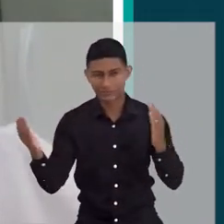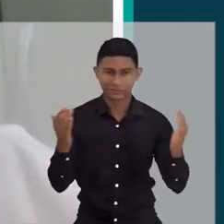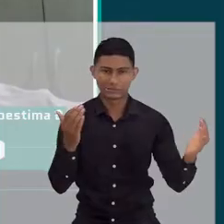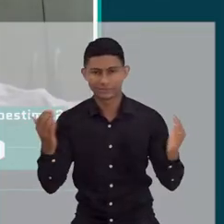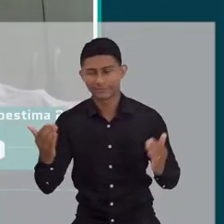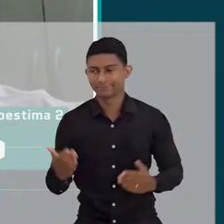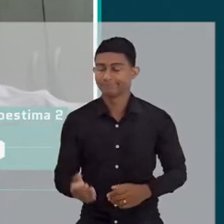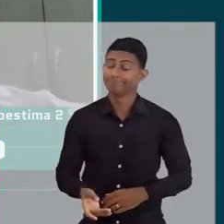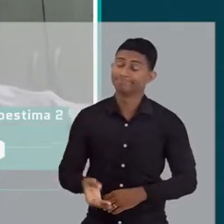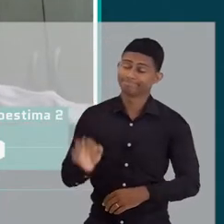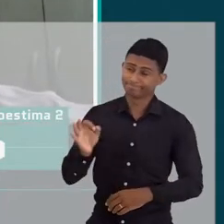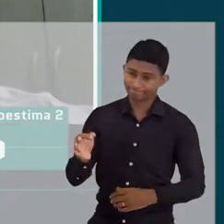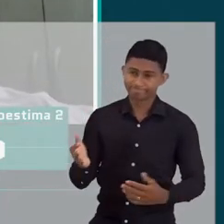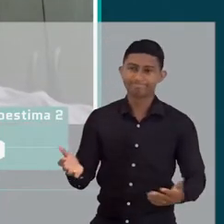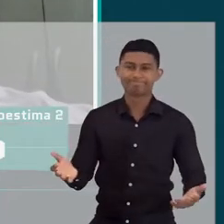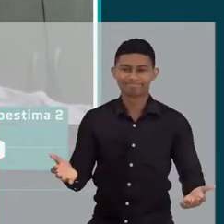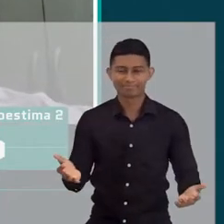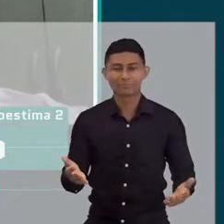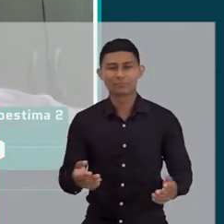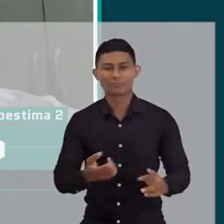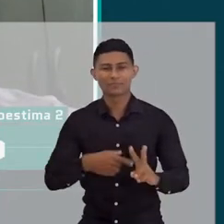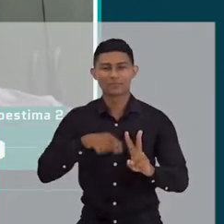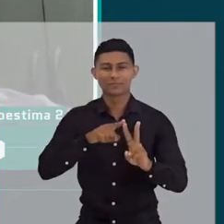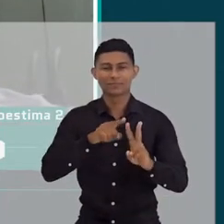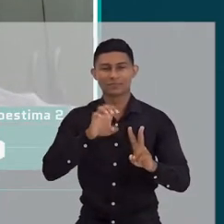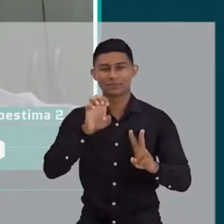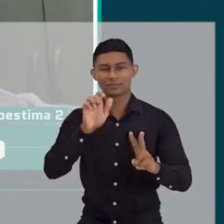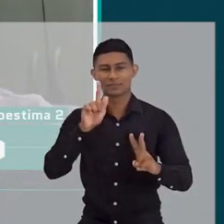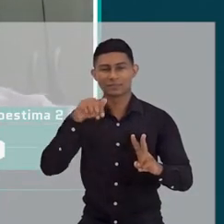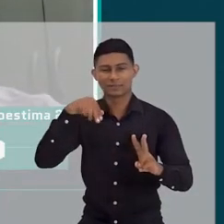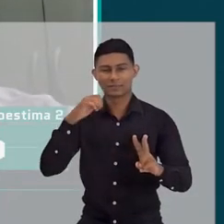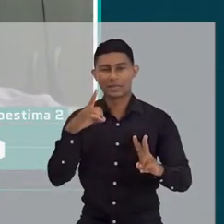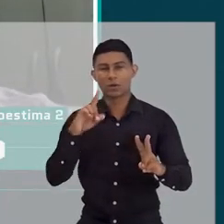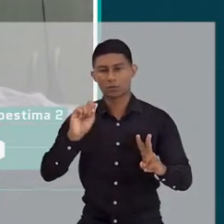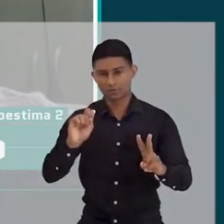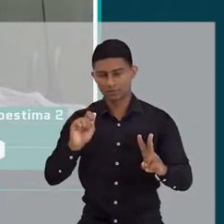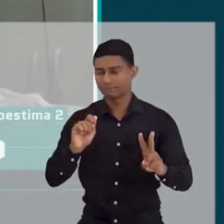dilema isso, né? Então, esse é um papo para Ignalda. Ignalda,